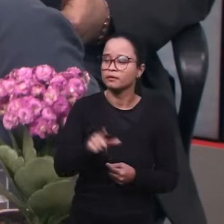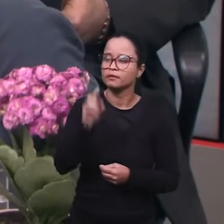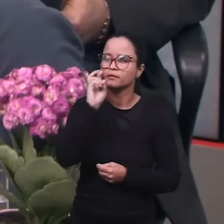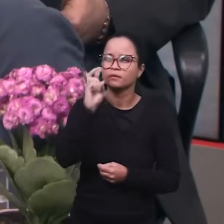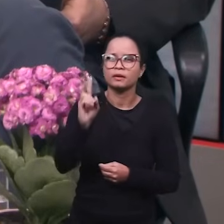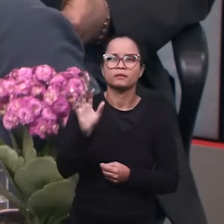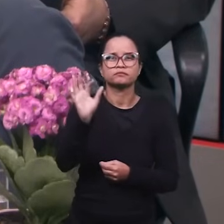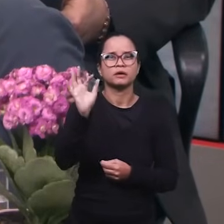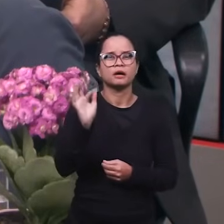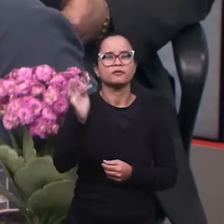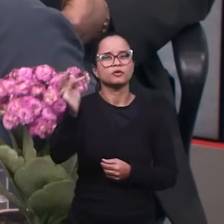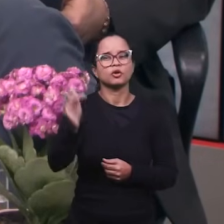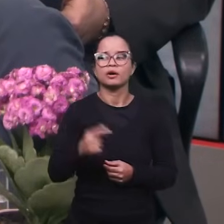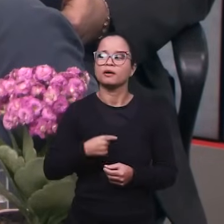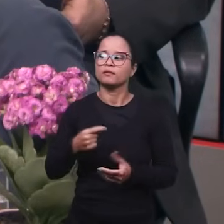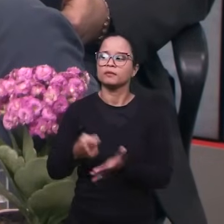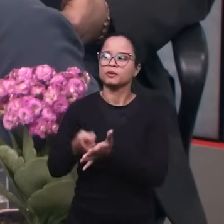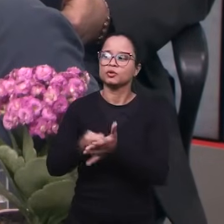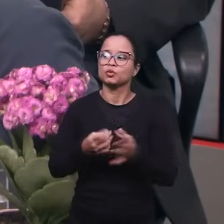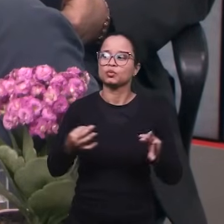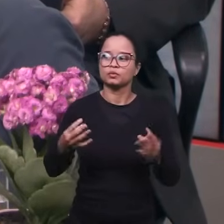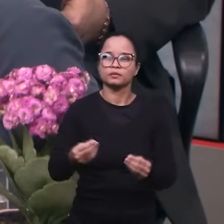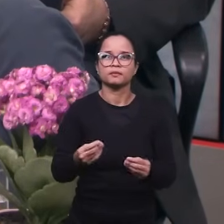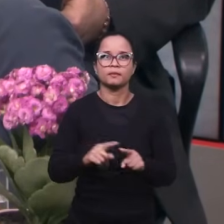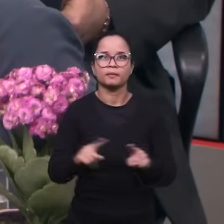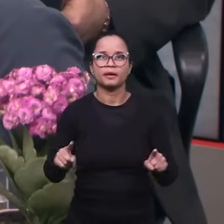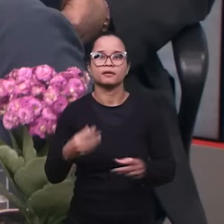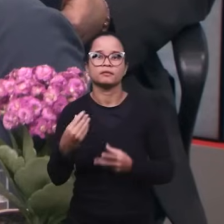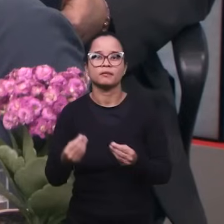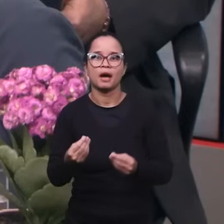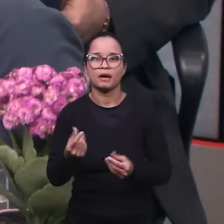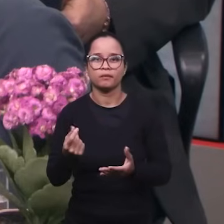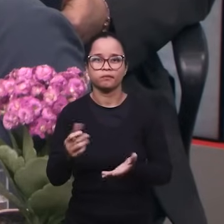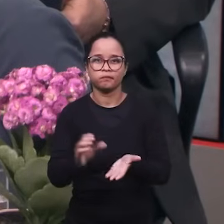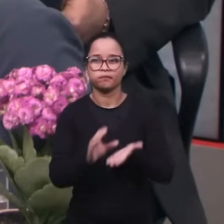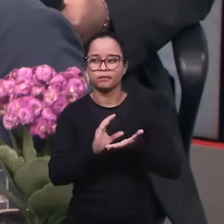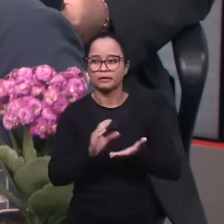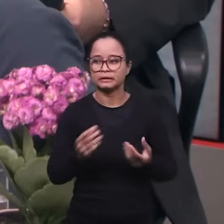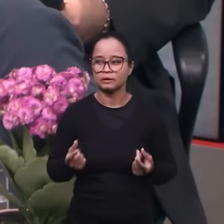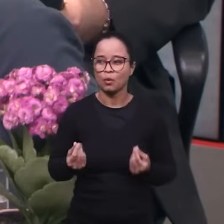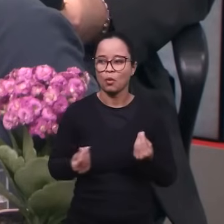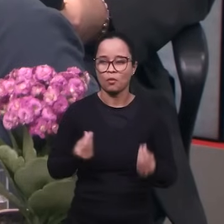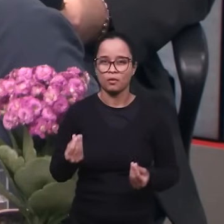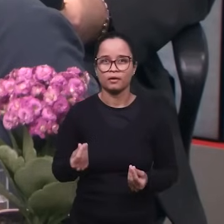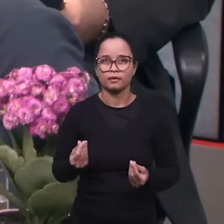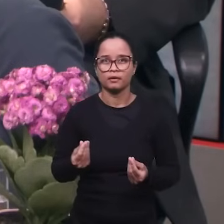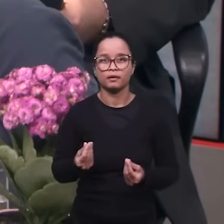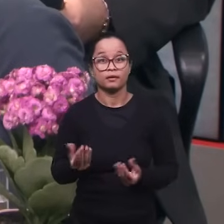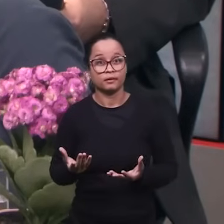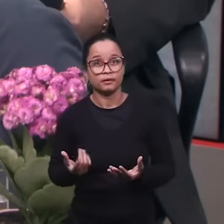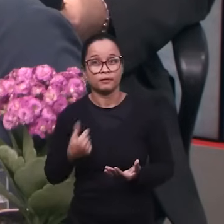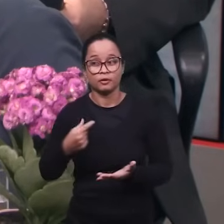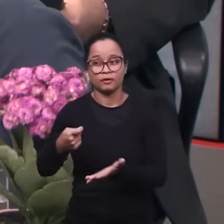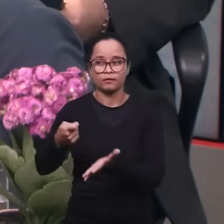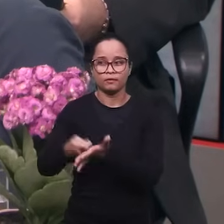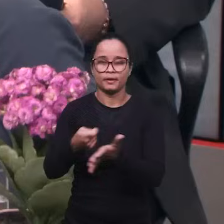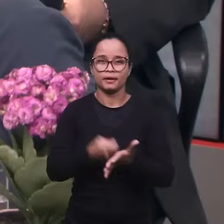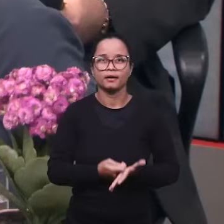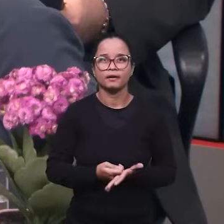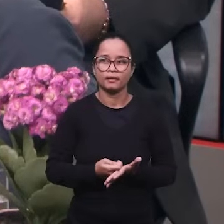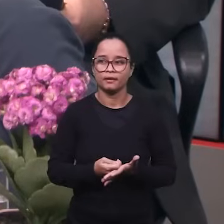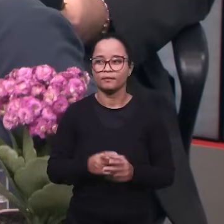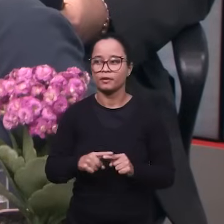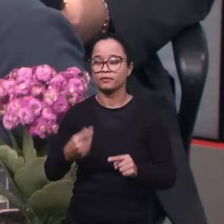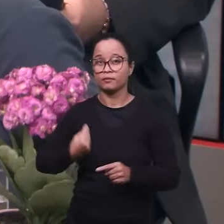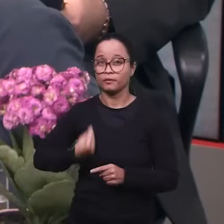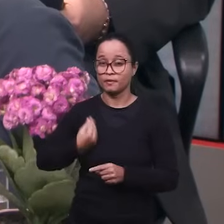consegue visualizar. Então, fica melhor. Eu vou contribuir isso tudo, mas eu vou ter... Então, qual que vai ser o lucro? O ROI previdenciário? Qual que vai ser? Né? Porque eu vou investir X, mas eu vou